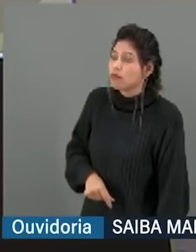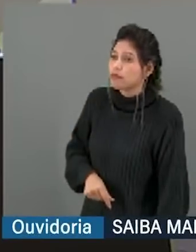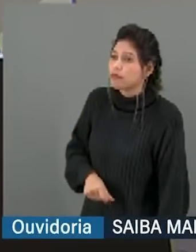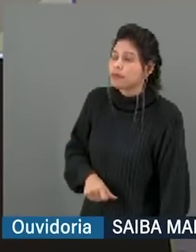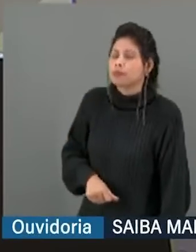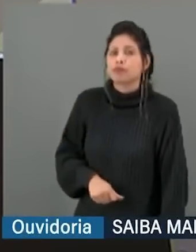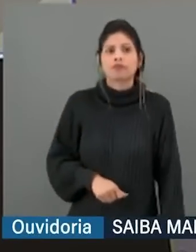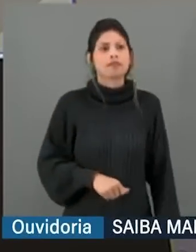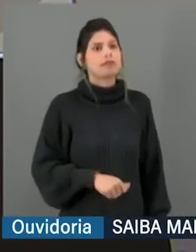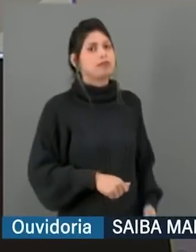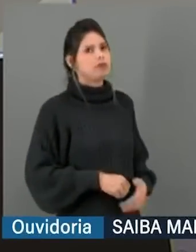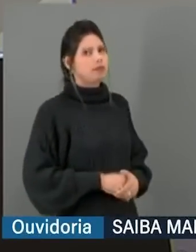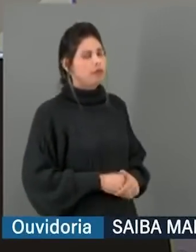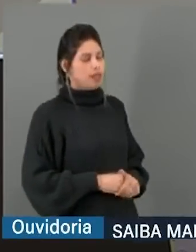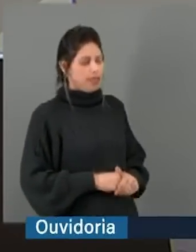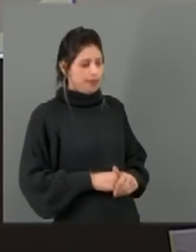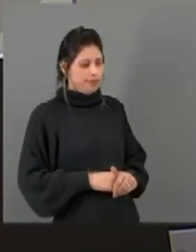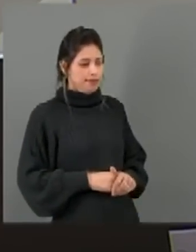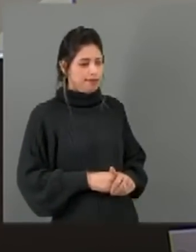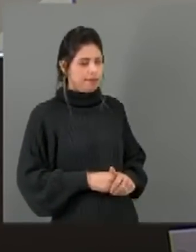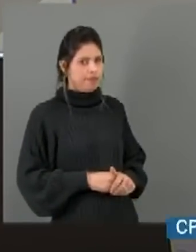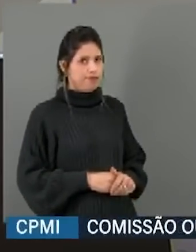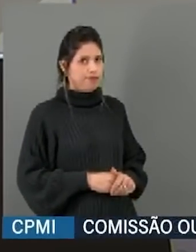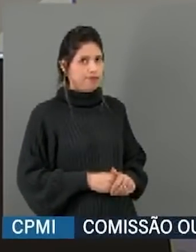Senador, eu volto a dizer, eu...